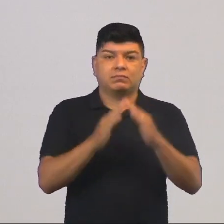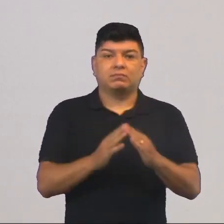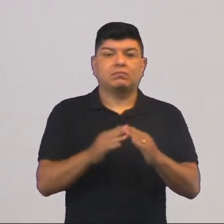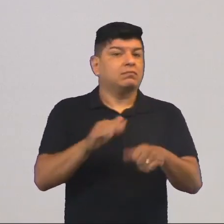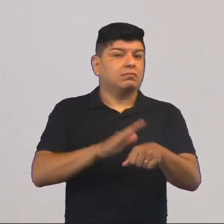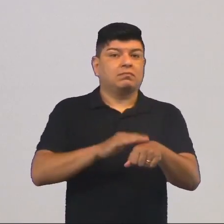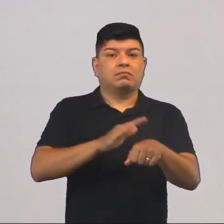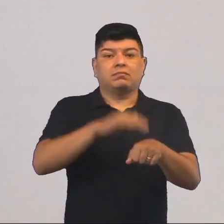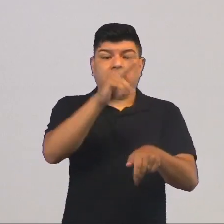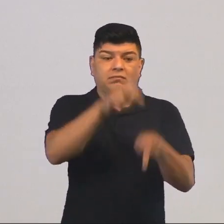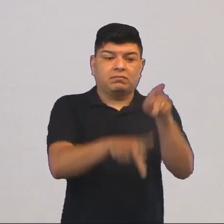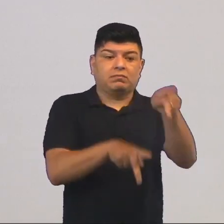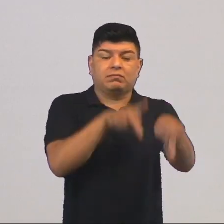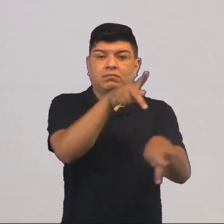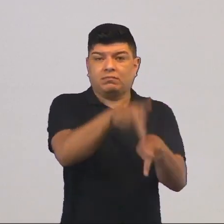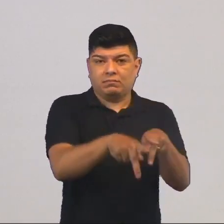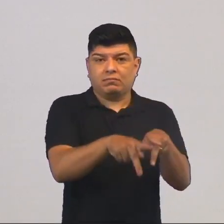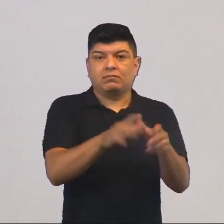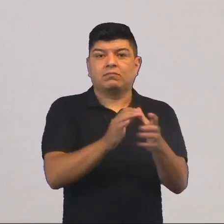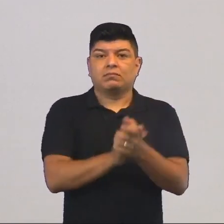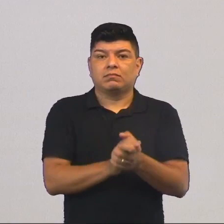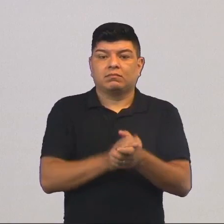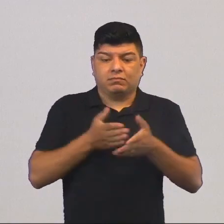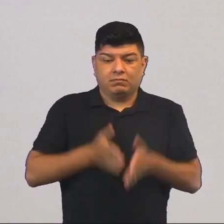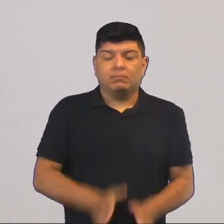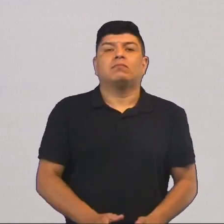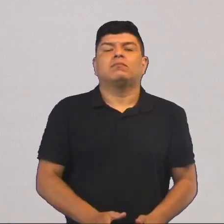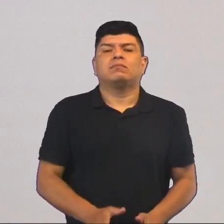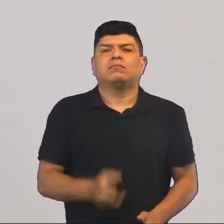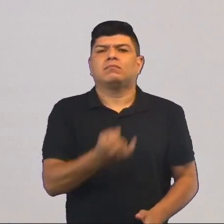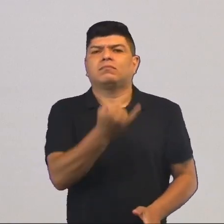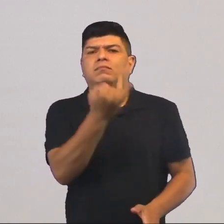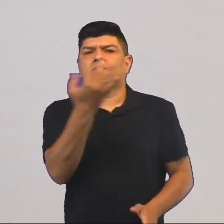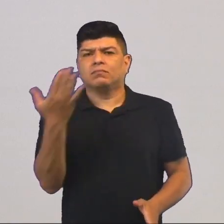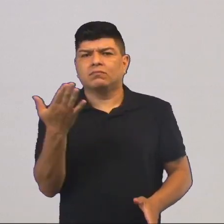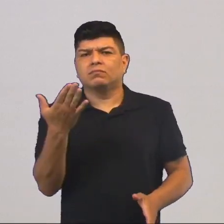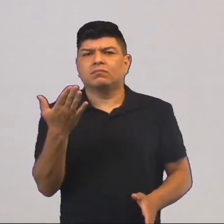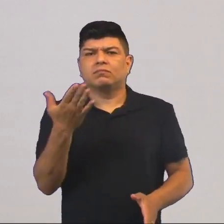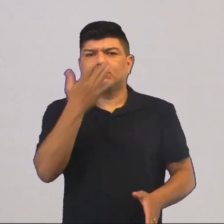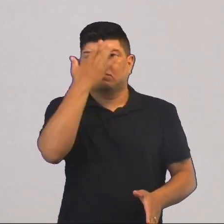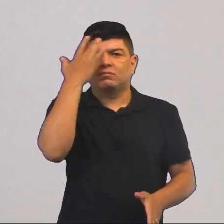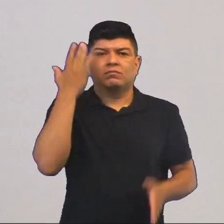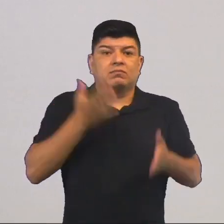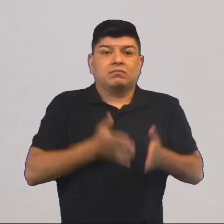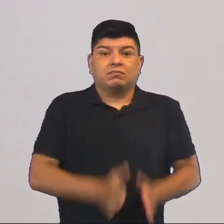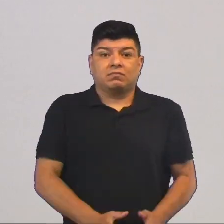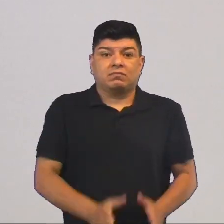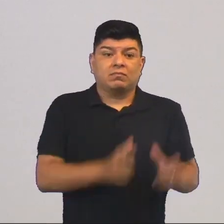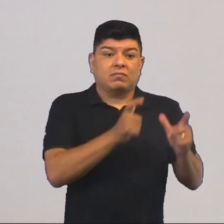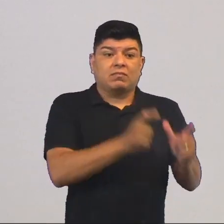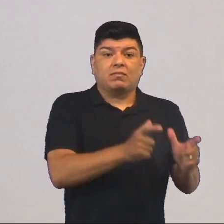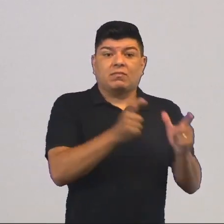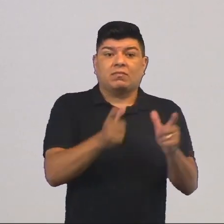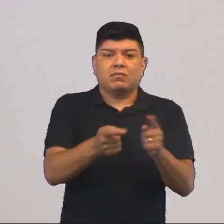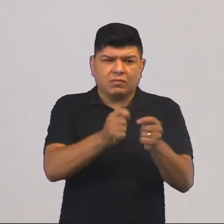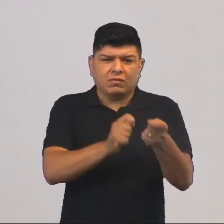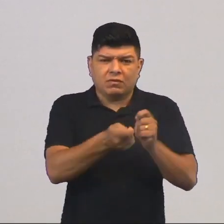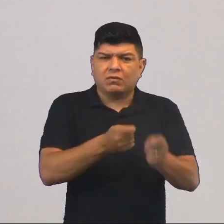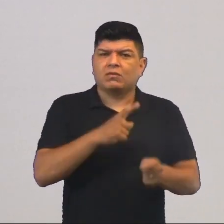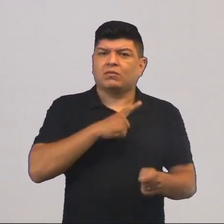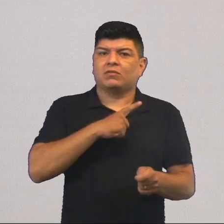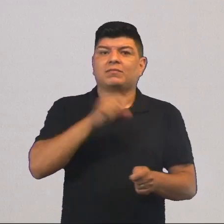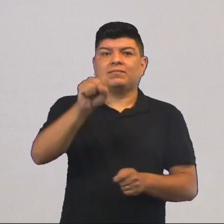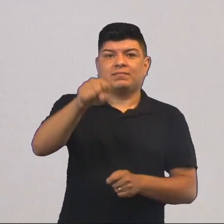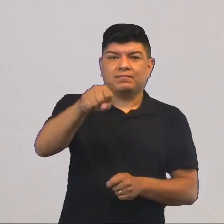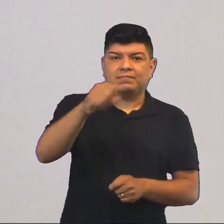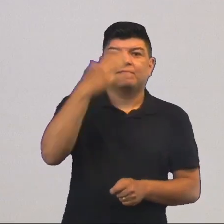parte da população mundial. Em relação às taxas de natalidade, onde há a maior quantidade de pessoas nascendo, há locais que há controle de natalidade?